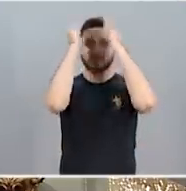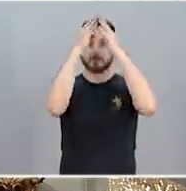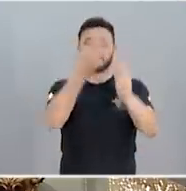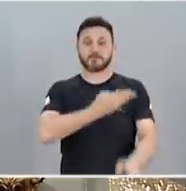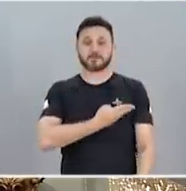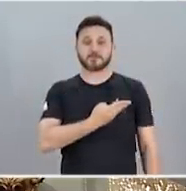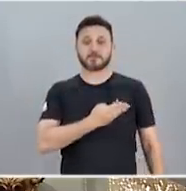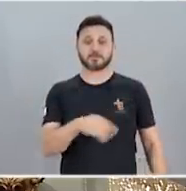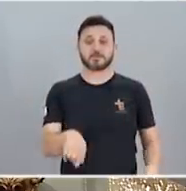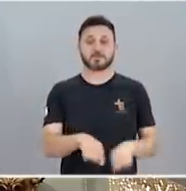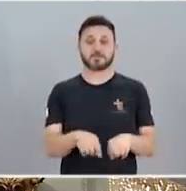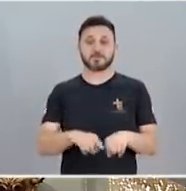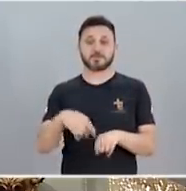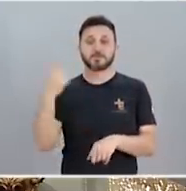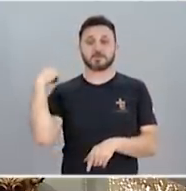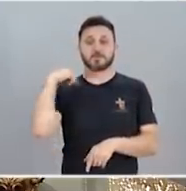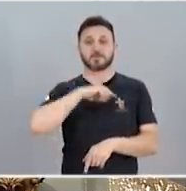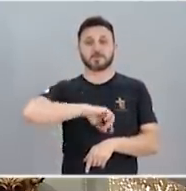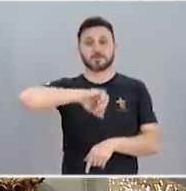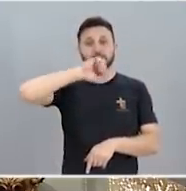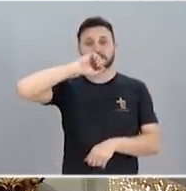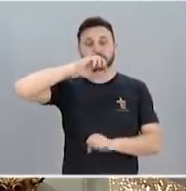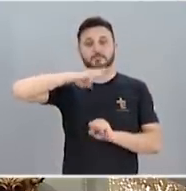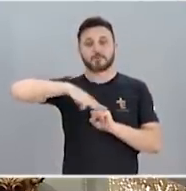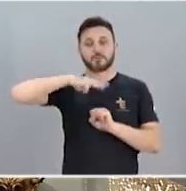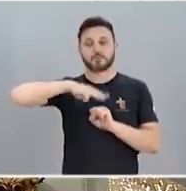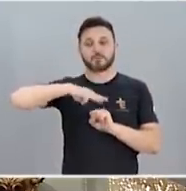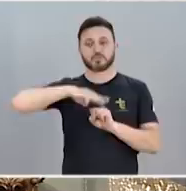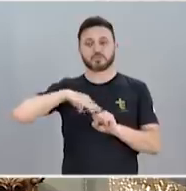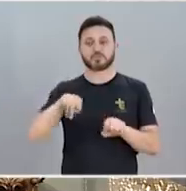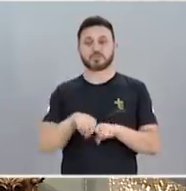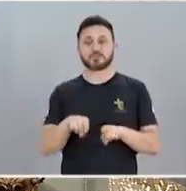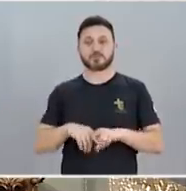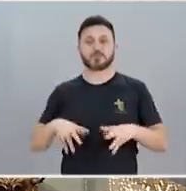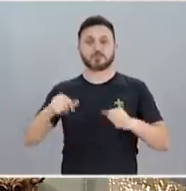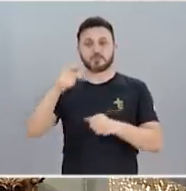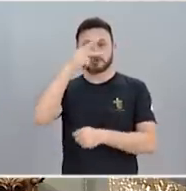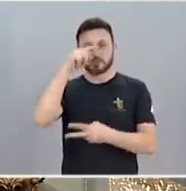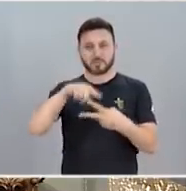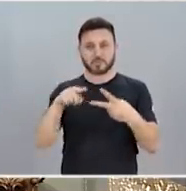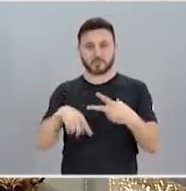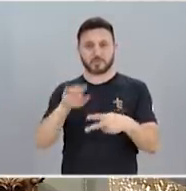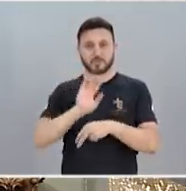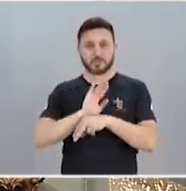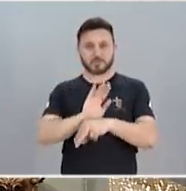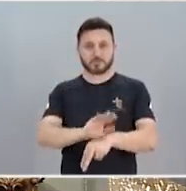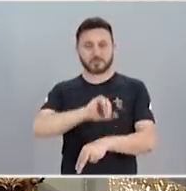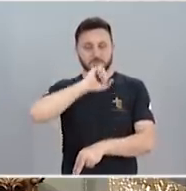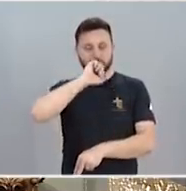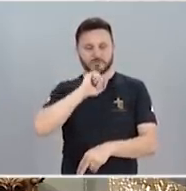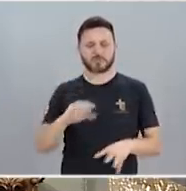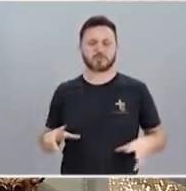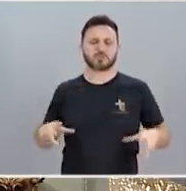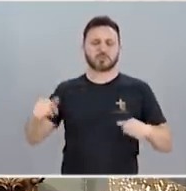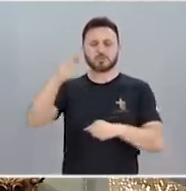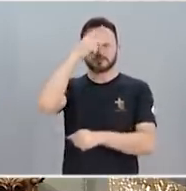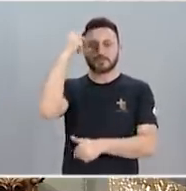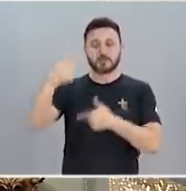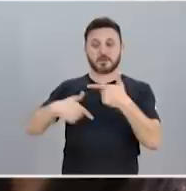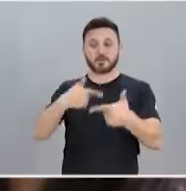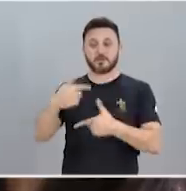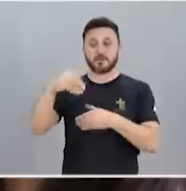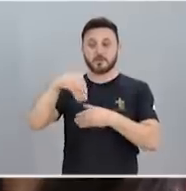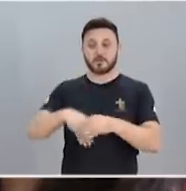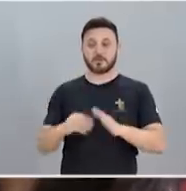Papa Francisco, com nosso arcebispo José Antônio Peruzzi e seus auxiliares, e todos os ministros do vosso